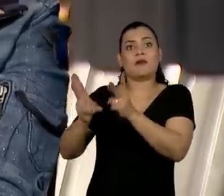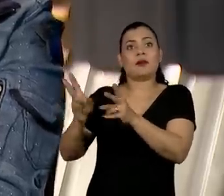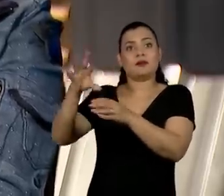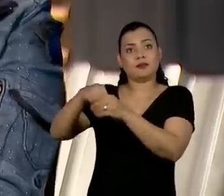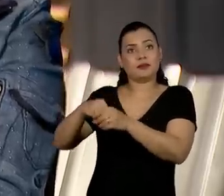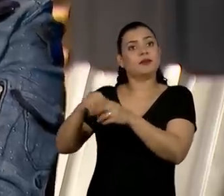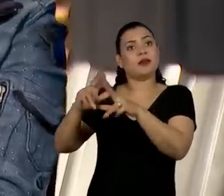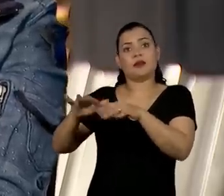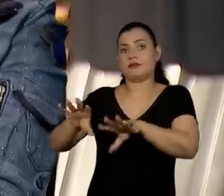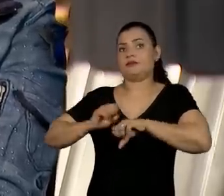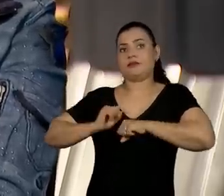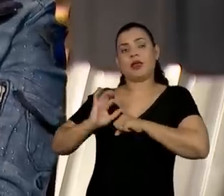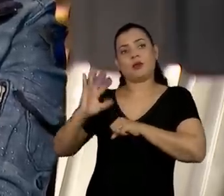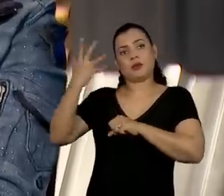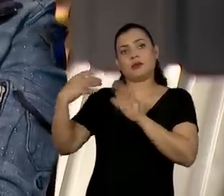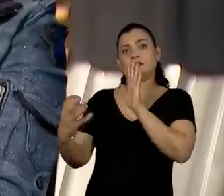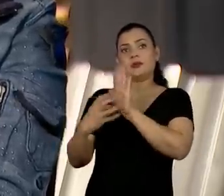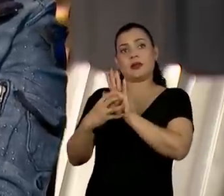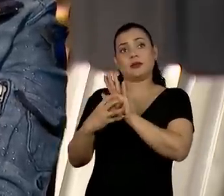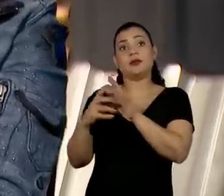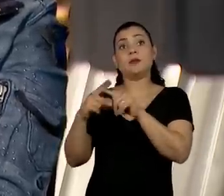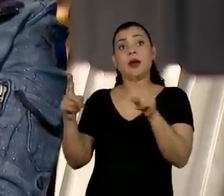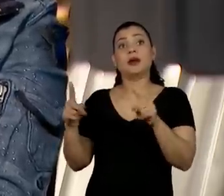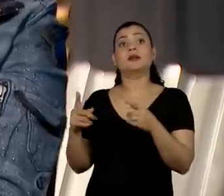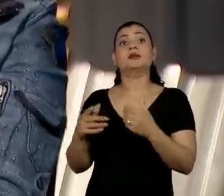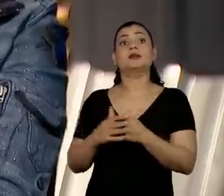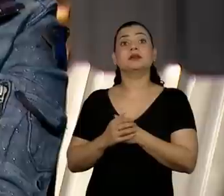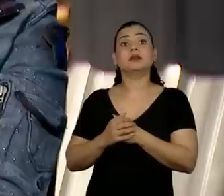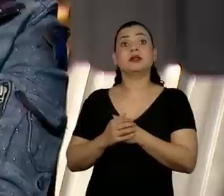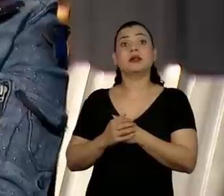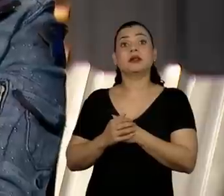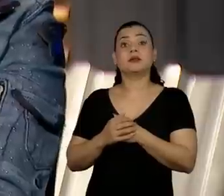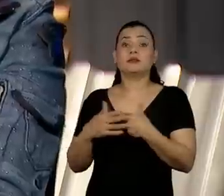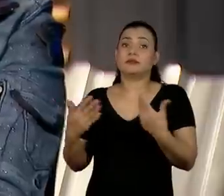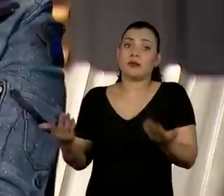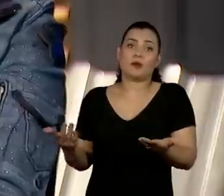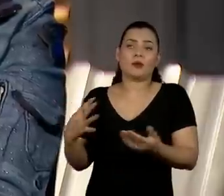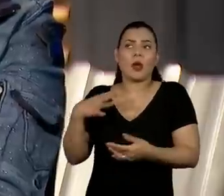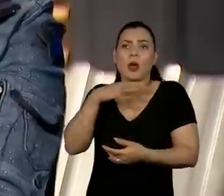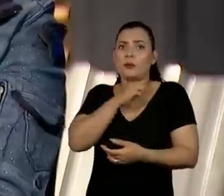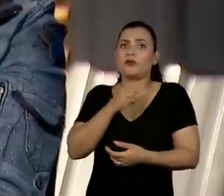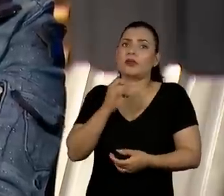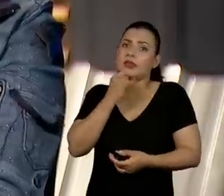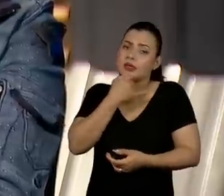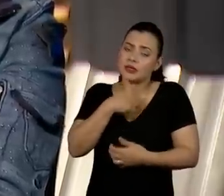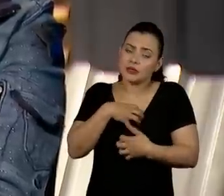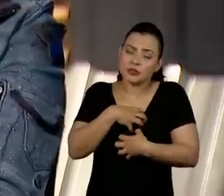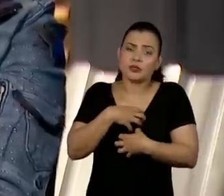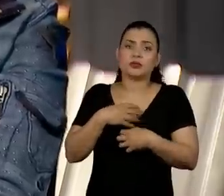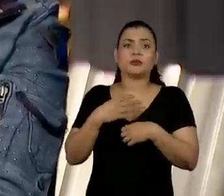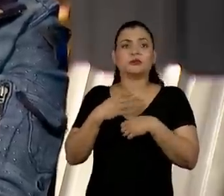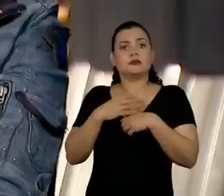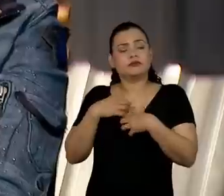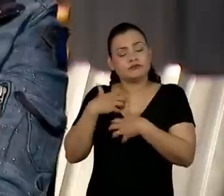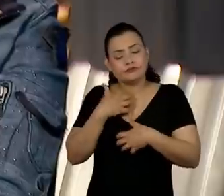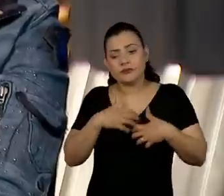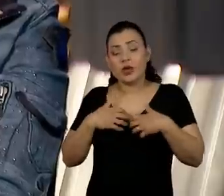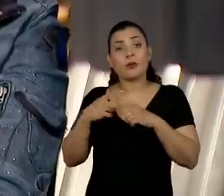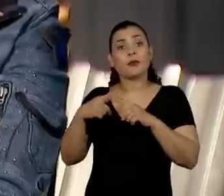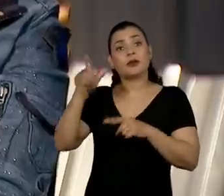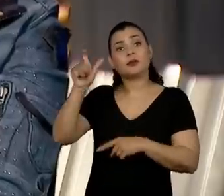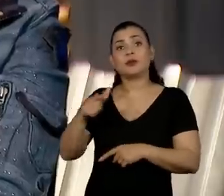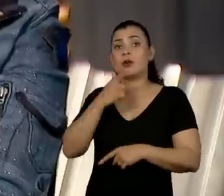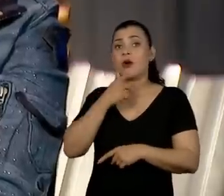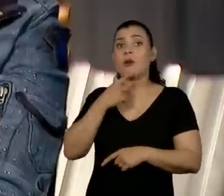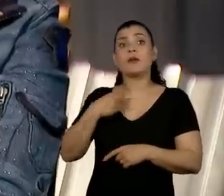trabalhava E aí acabou adquirindo mas assim foi foi assim lógico final muito triste muito magro mas ele foi um homem que